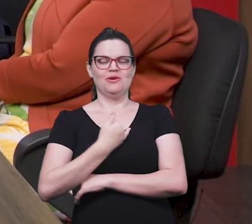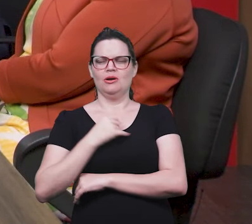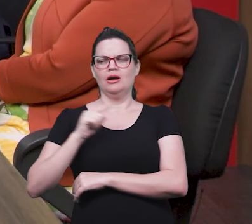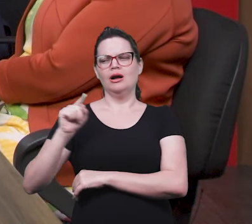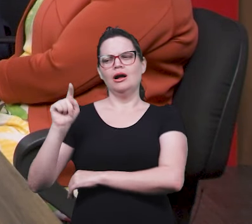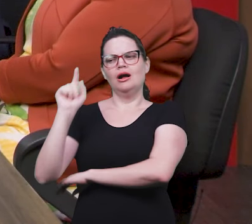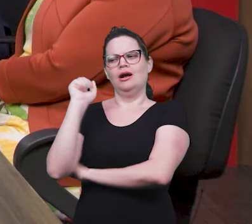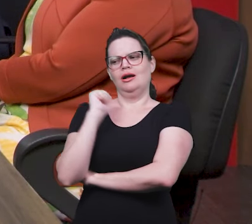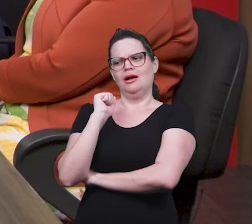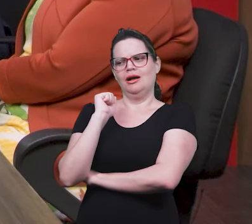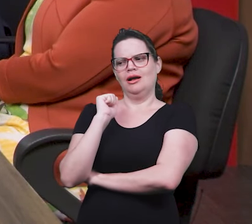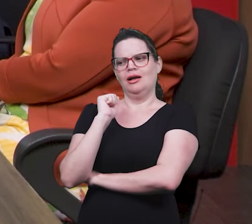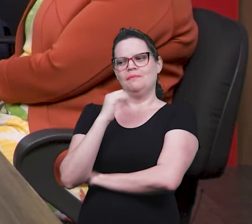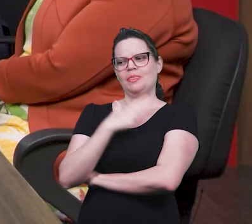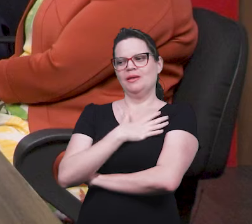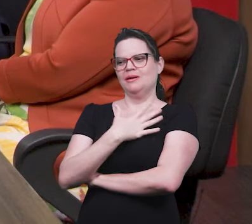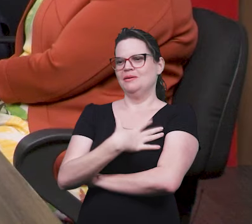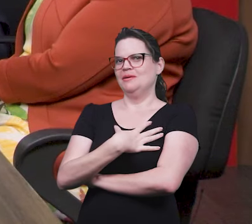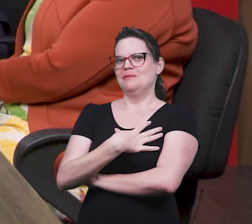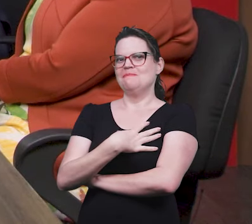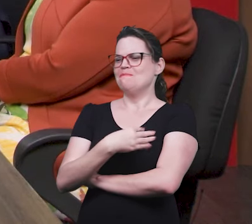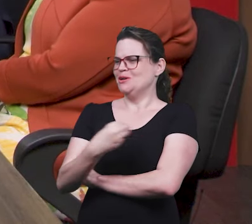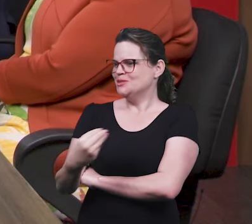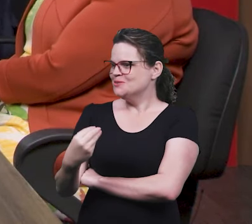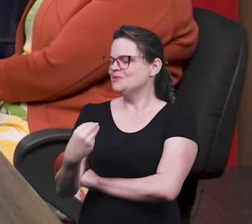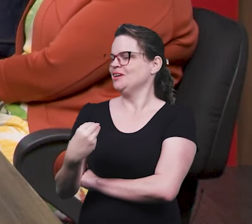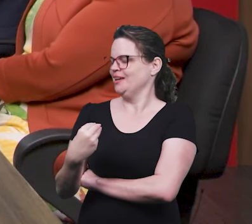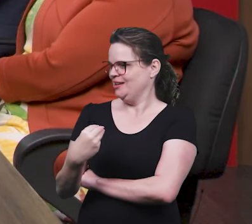Ela disse assim... Meus filhos, essa obra de Deus.